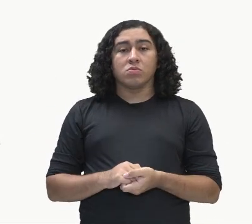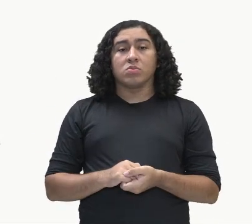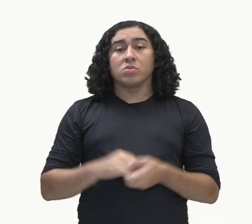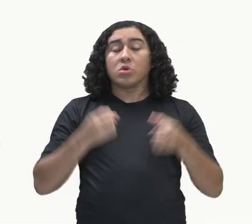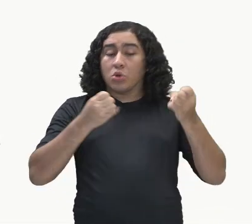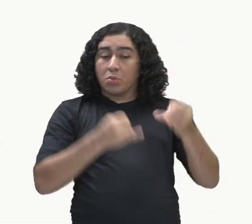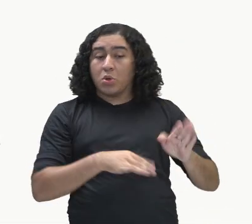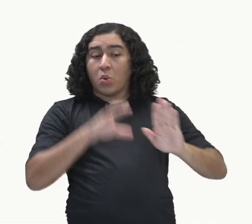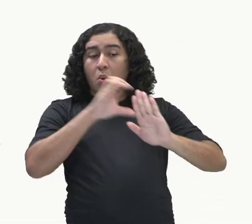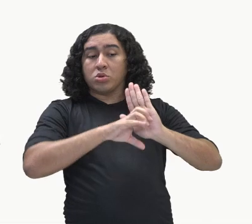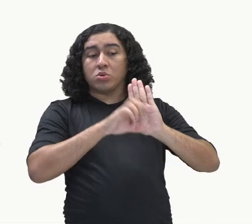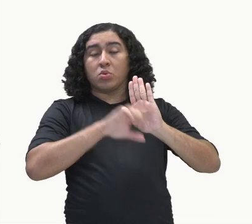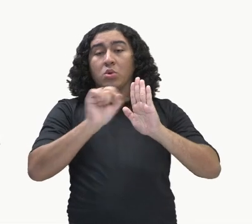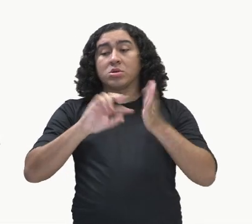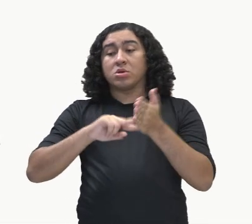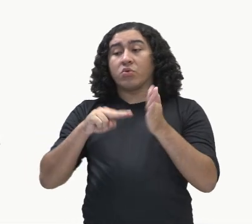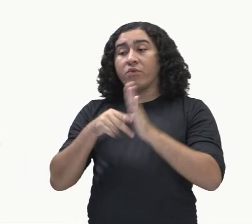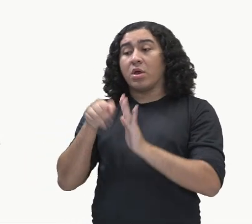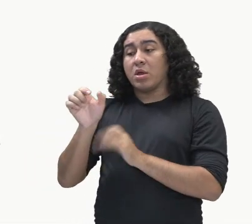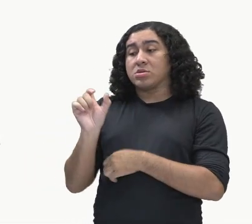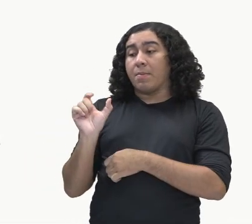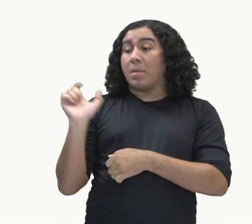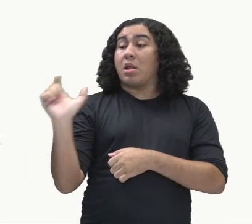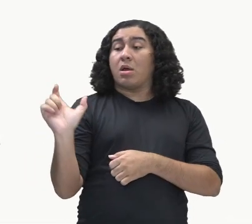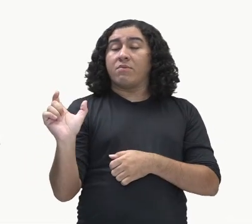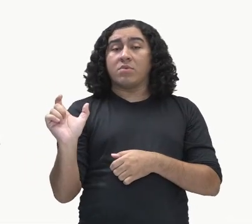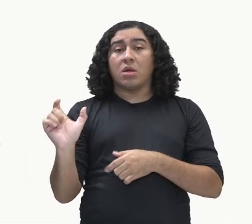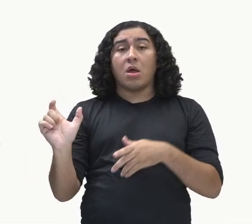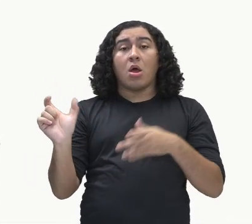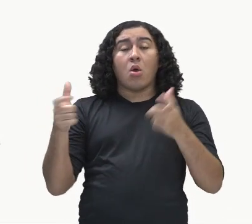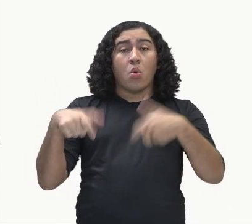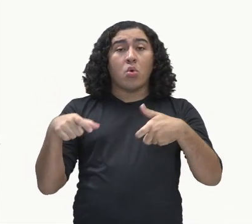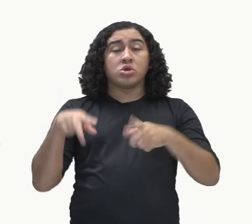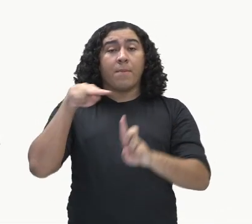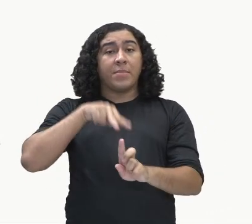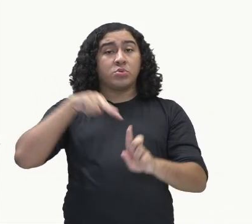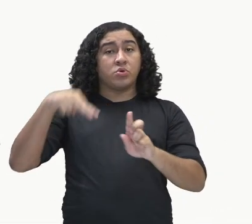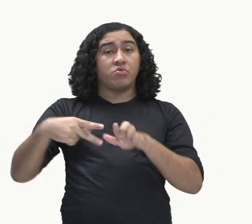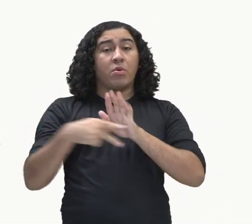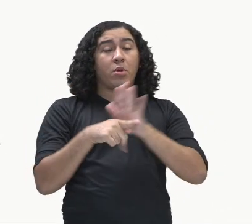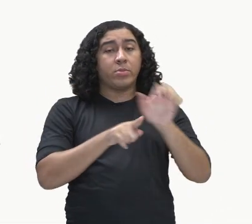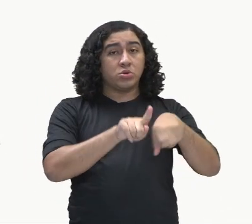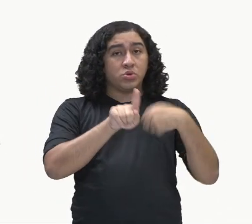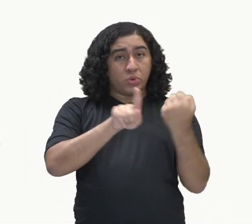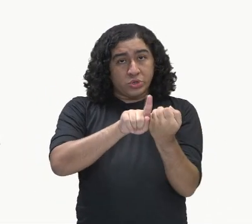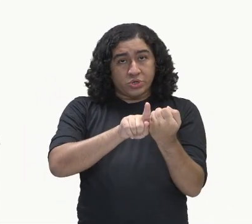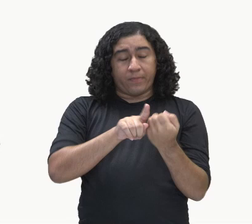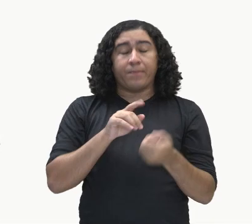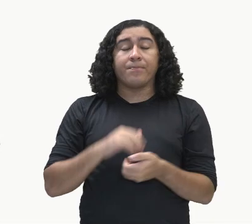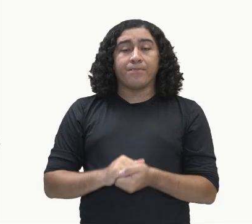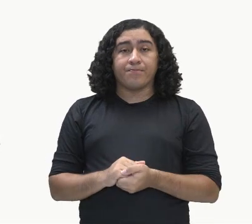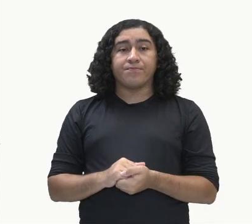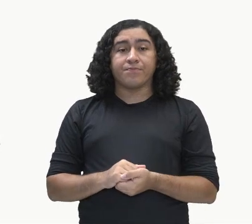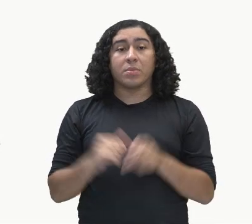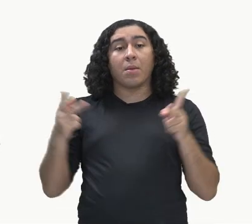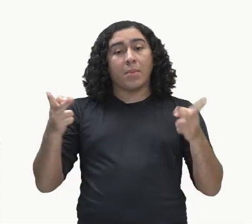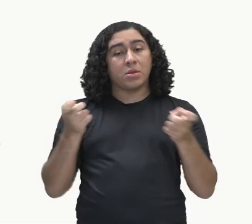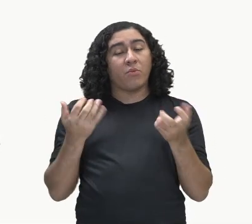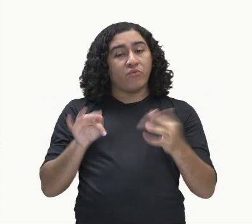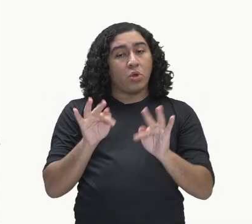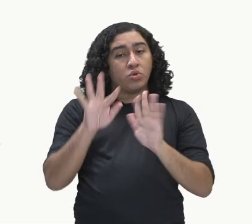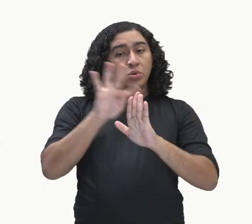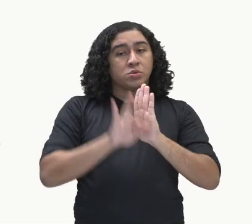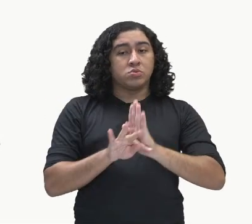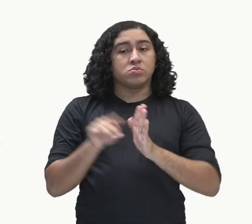definição do que é multiculturalismo na visão da sociologia. Então, observe aqui no finalzinho que